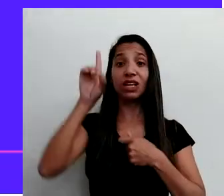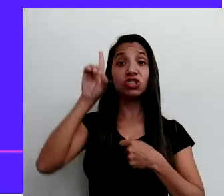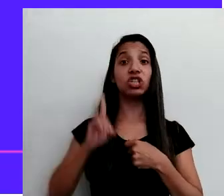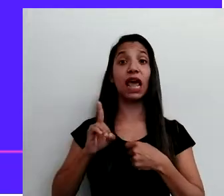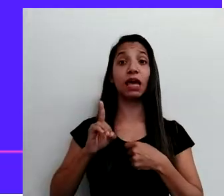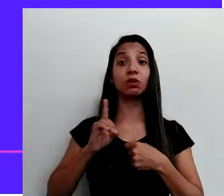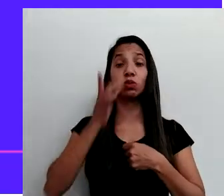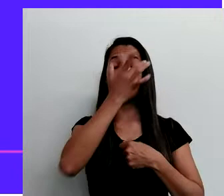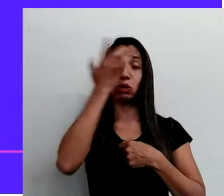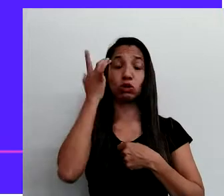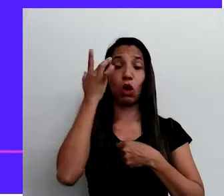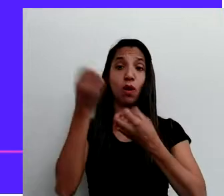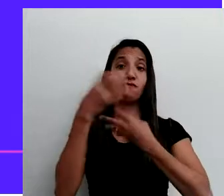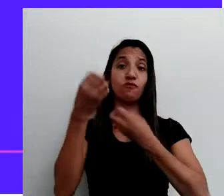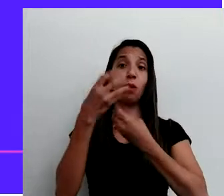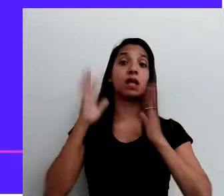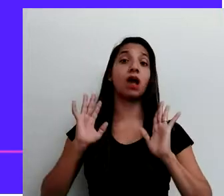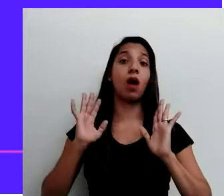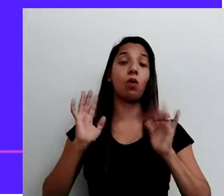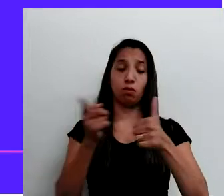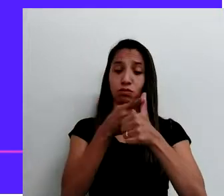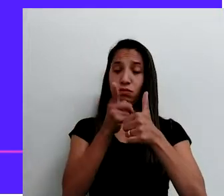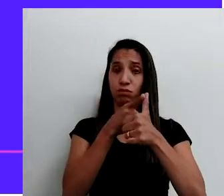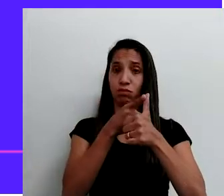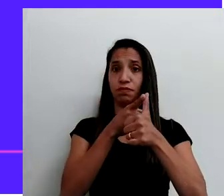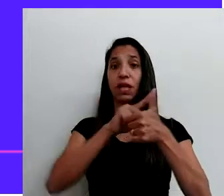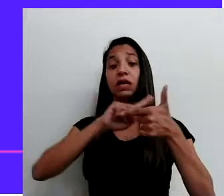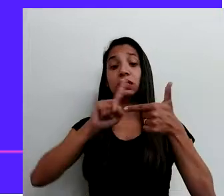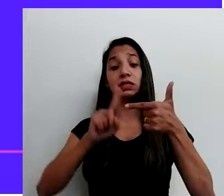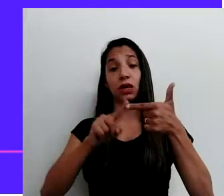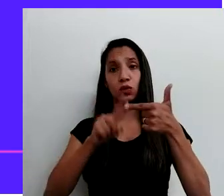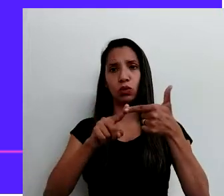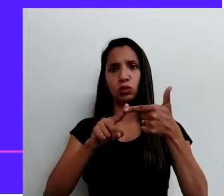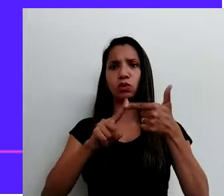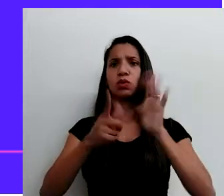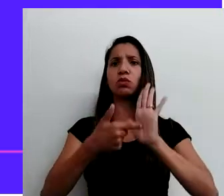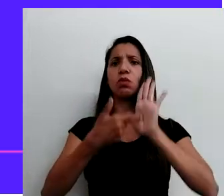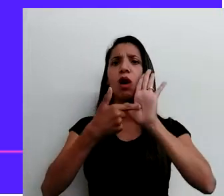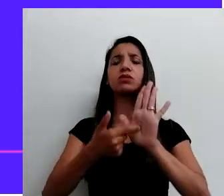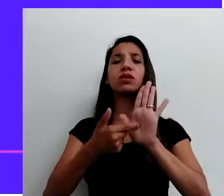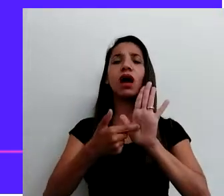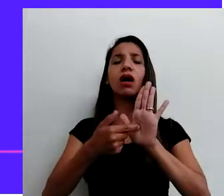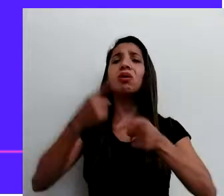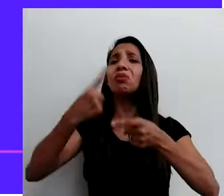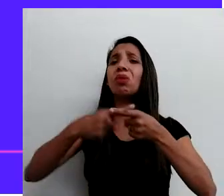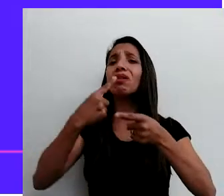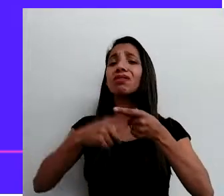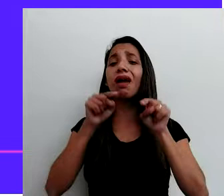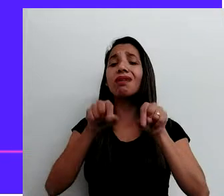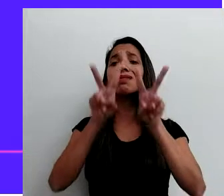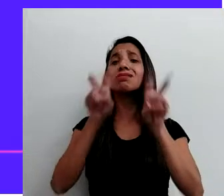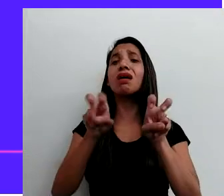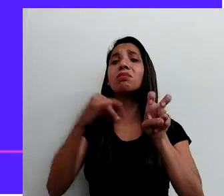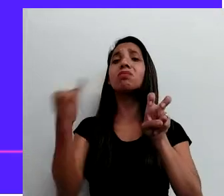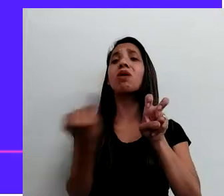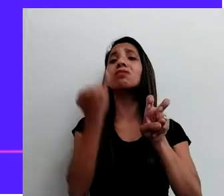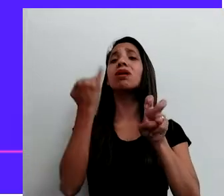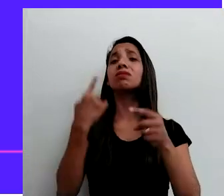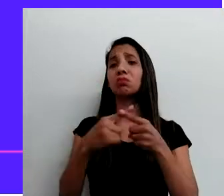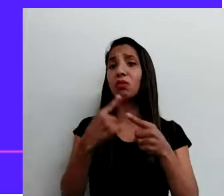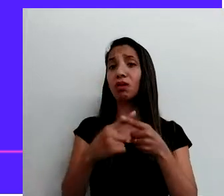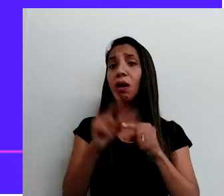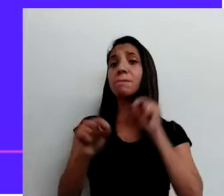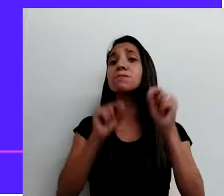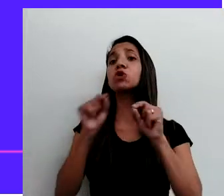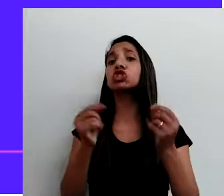O segundo passo é mostrar às pessoas de por que isso importa, né? Então, o que que